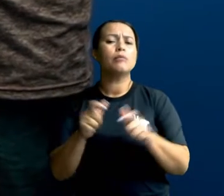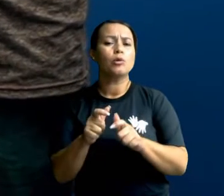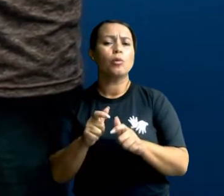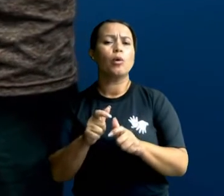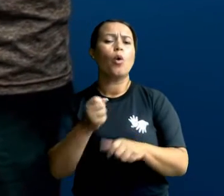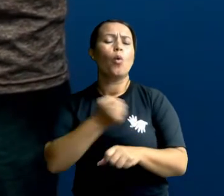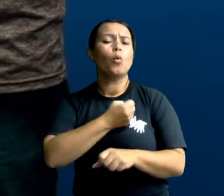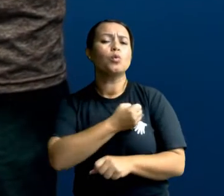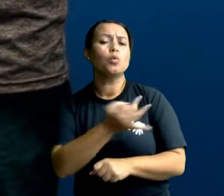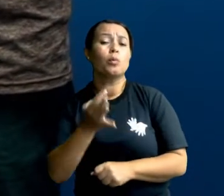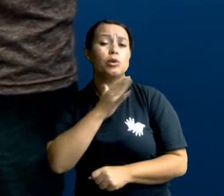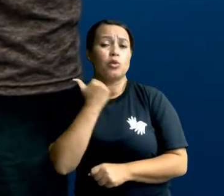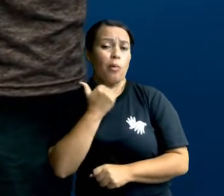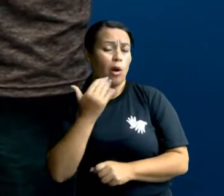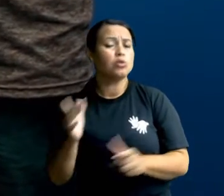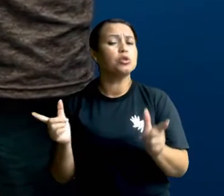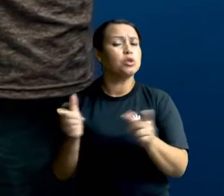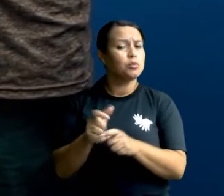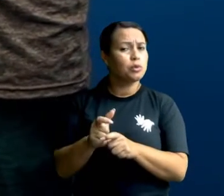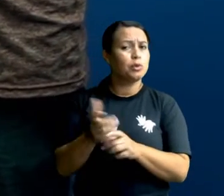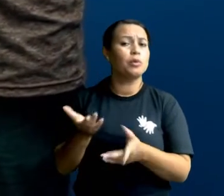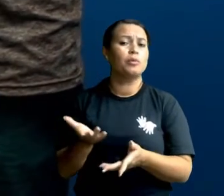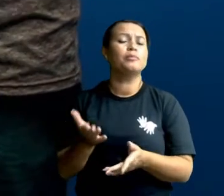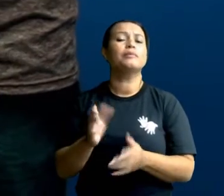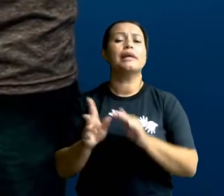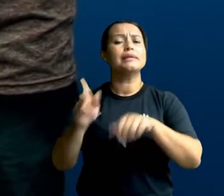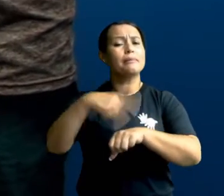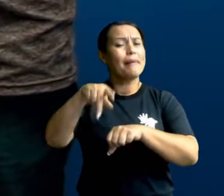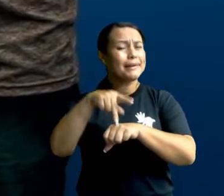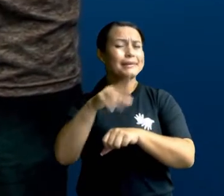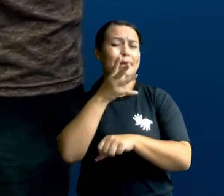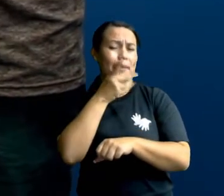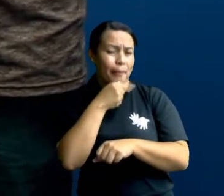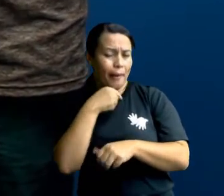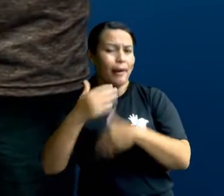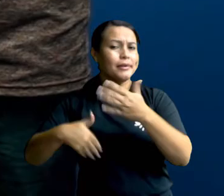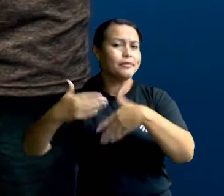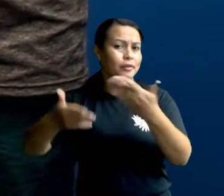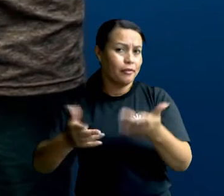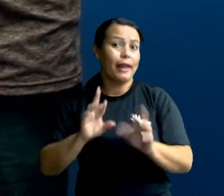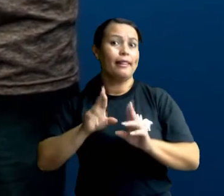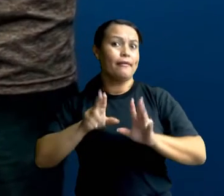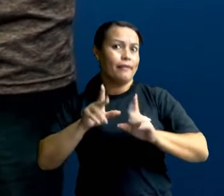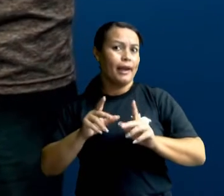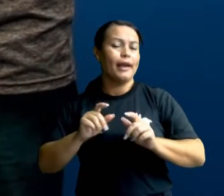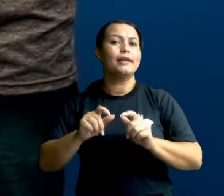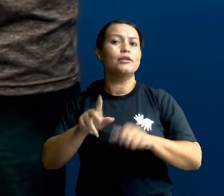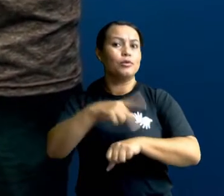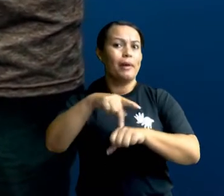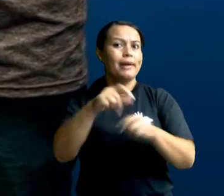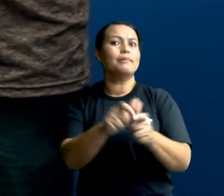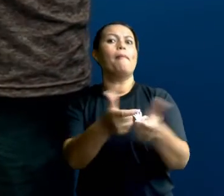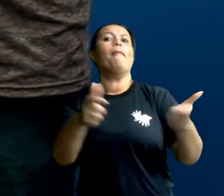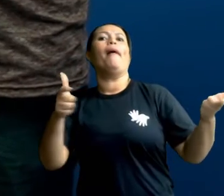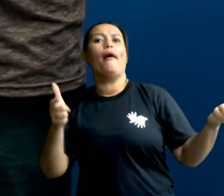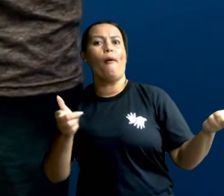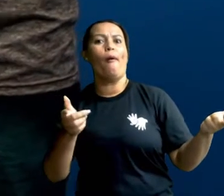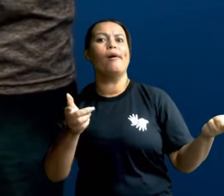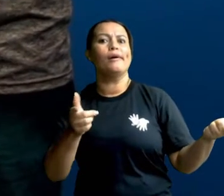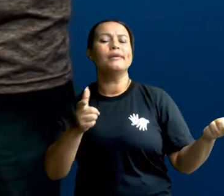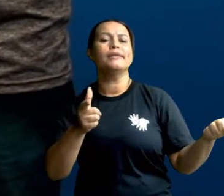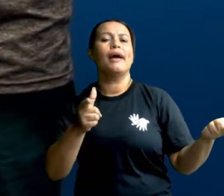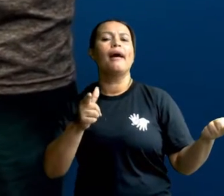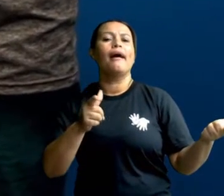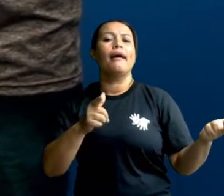nesses países que haviam se desenvolvido tardiamente, diferentemente dos países das grandes potências que já vinham com